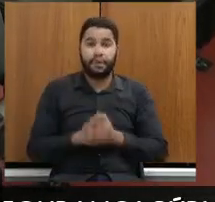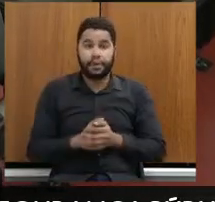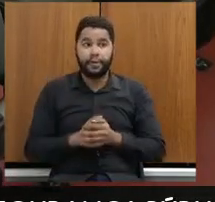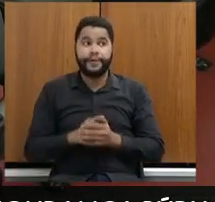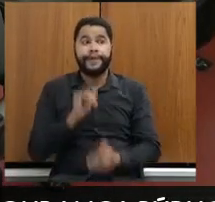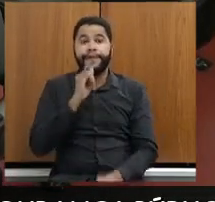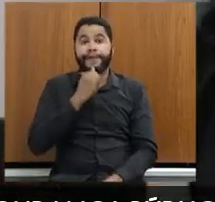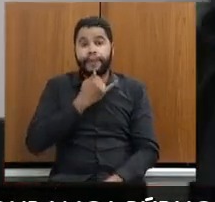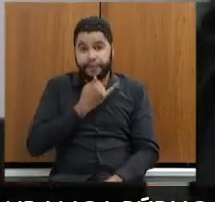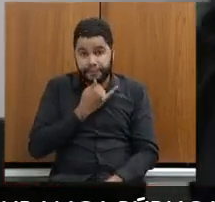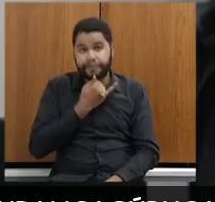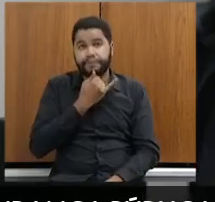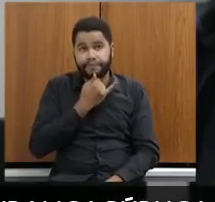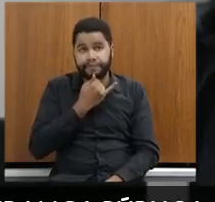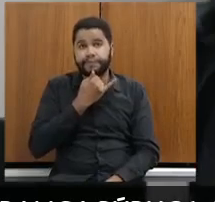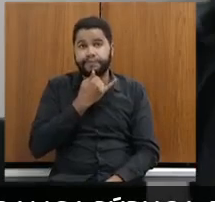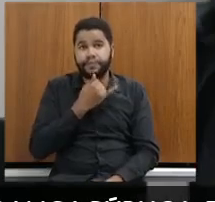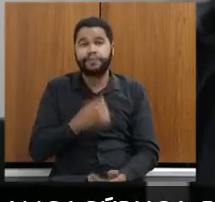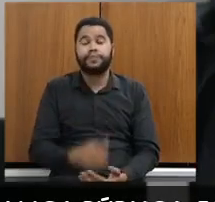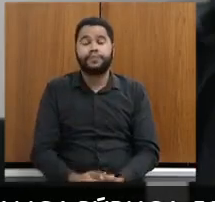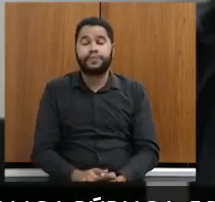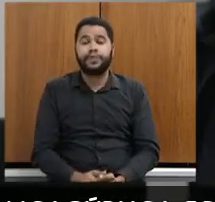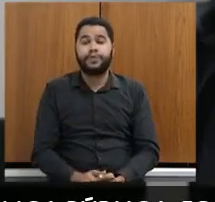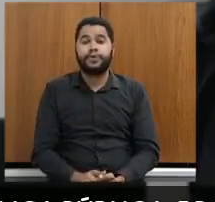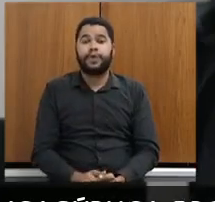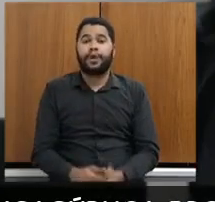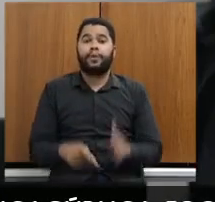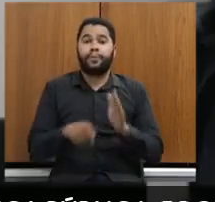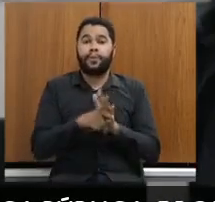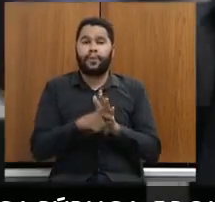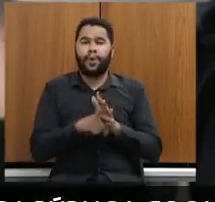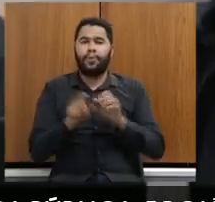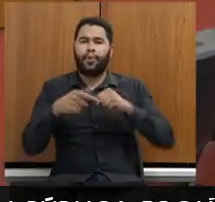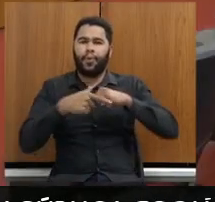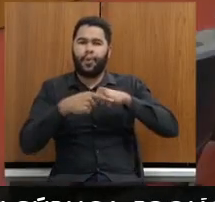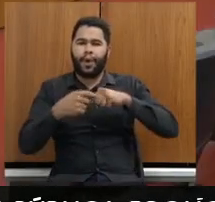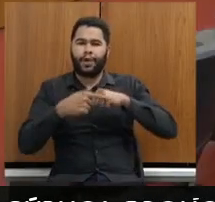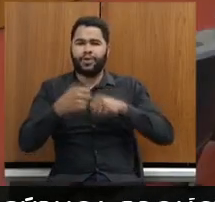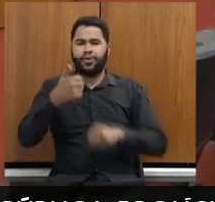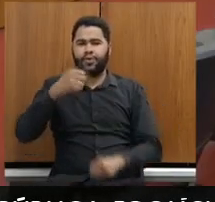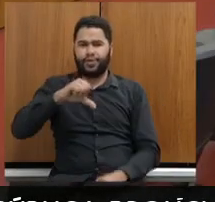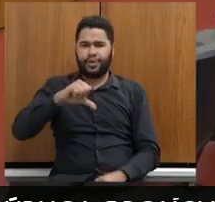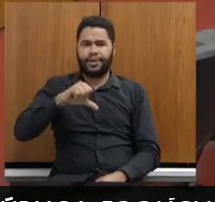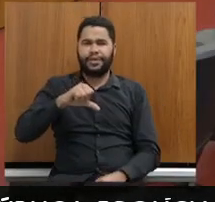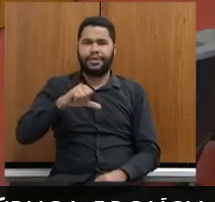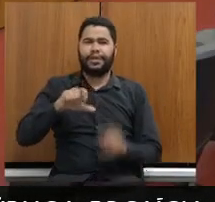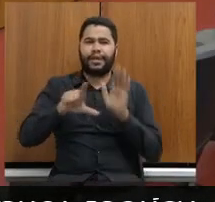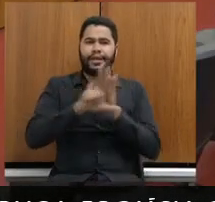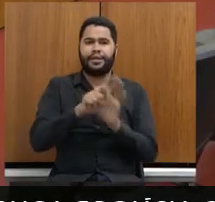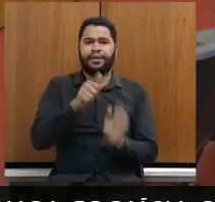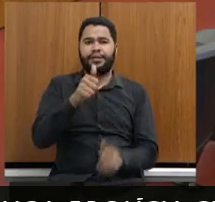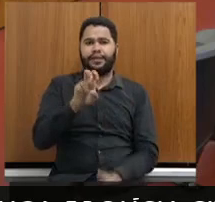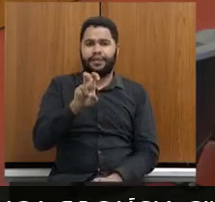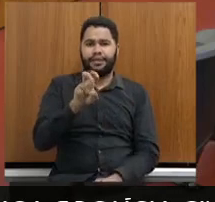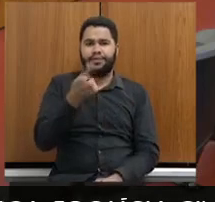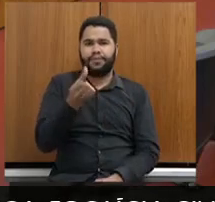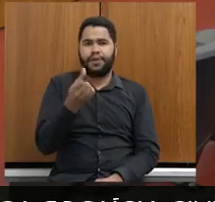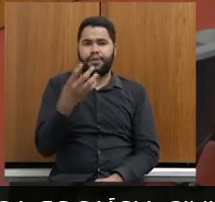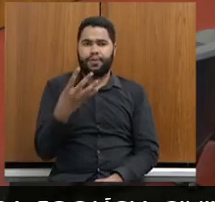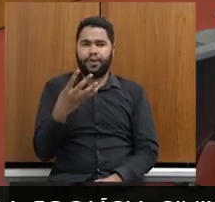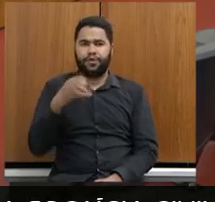infelizmente secretário ao invocar o artigo 19 da Lei 15/9 1564 2005